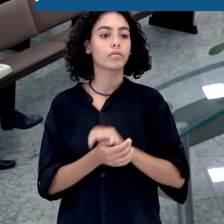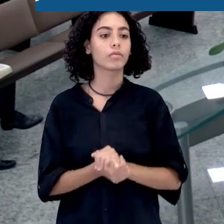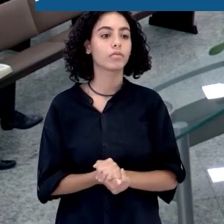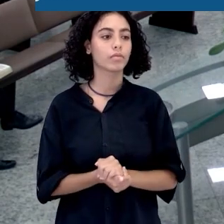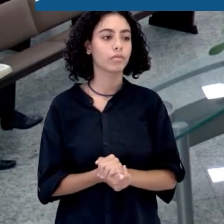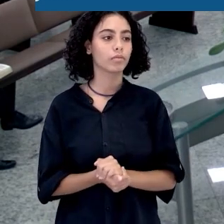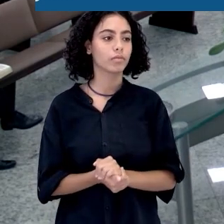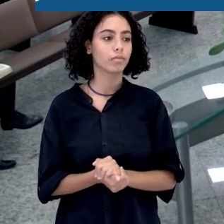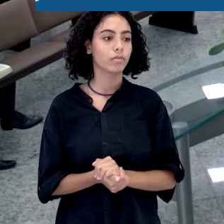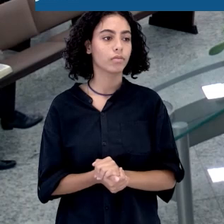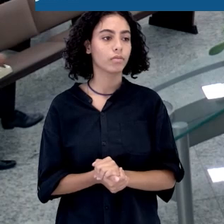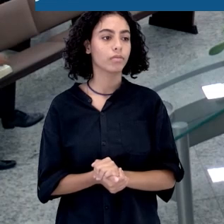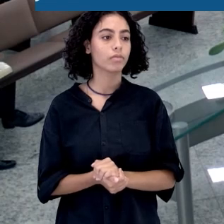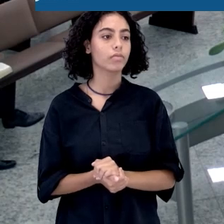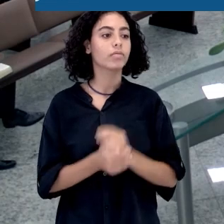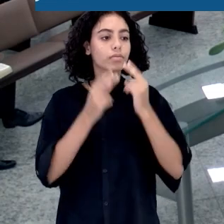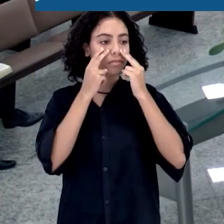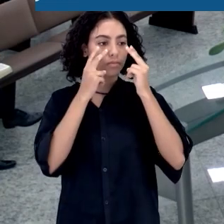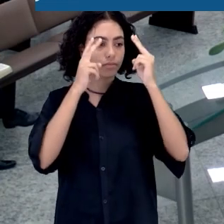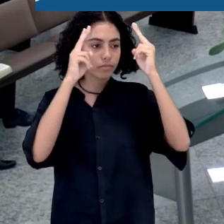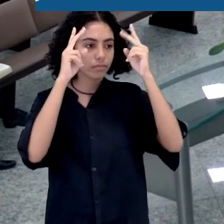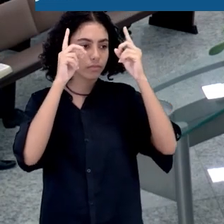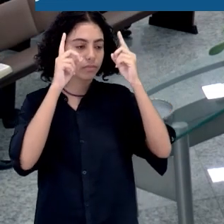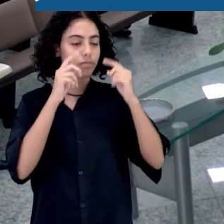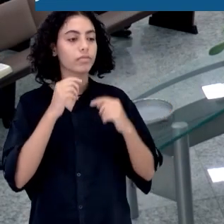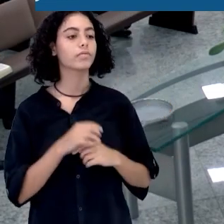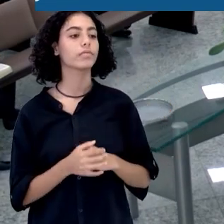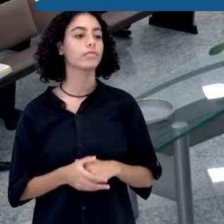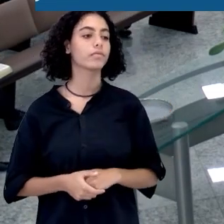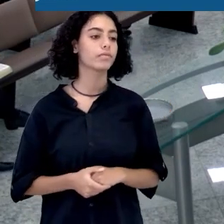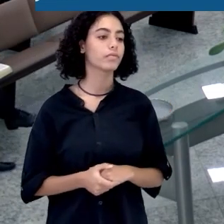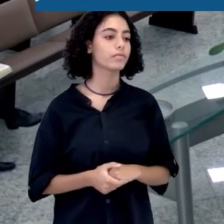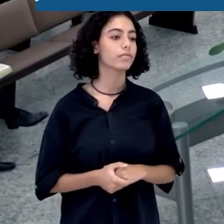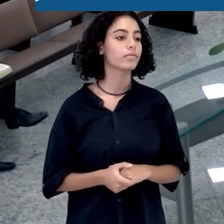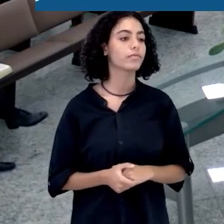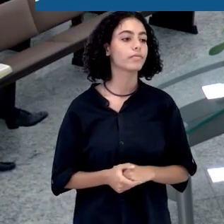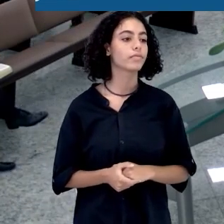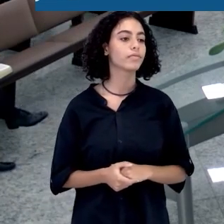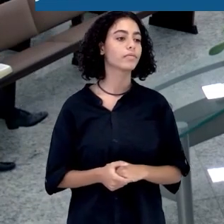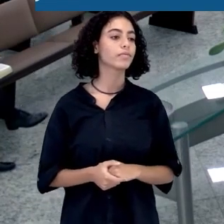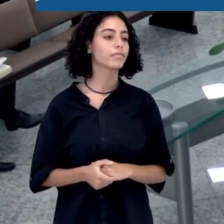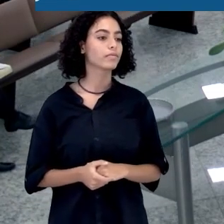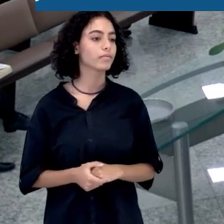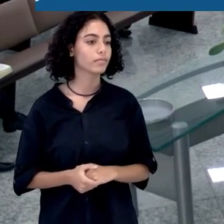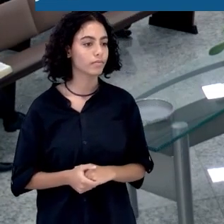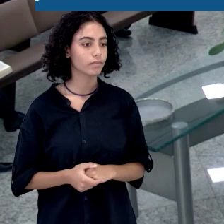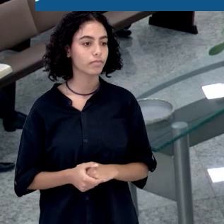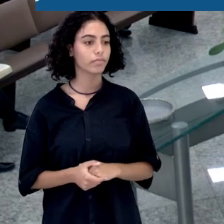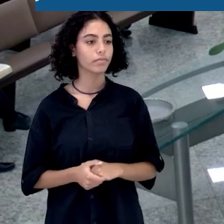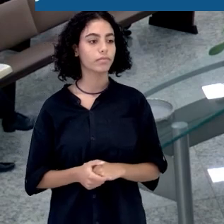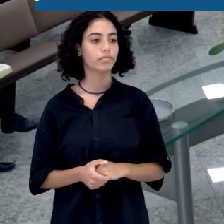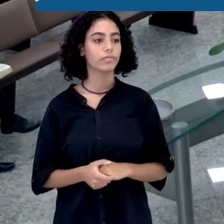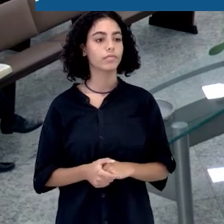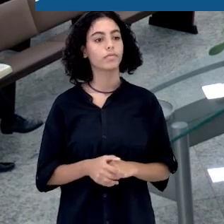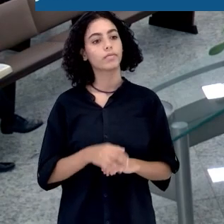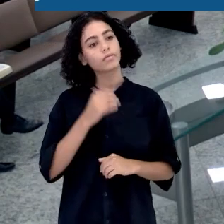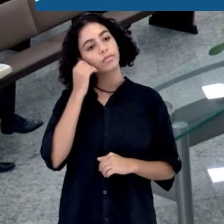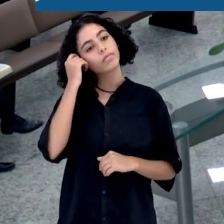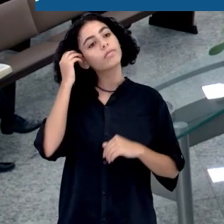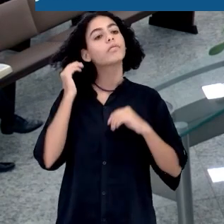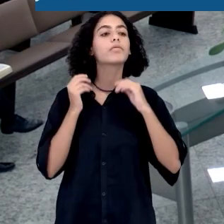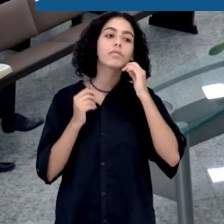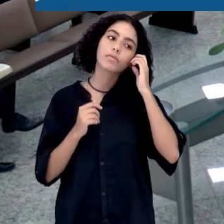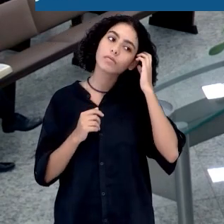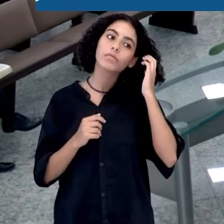Então o Senhor disse a Noé: Entre na arca, você e toda a sua família, porque